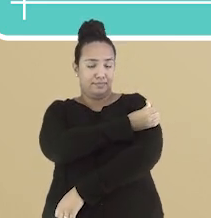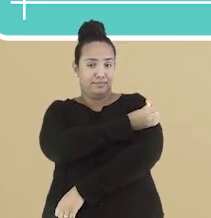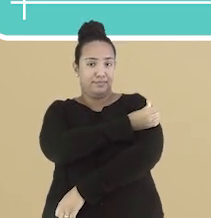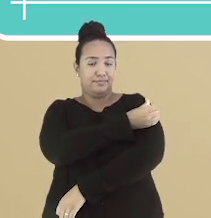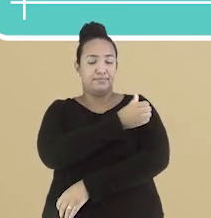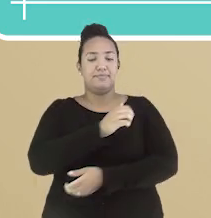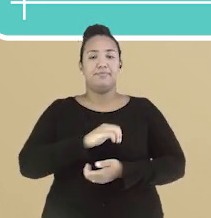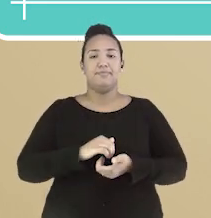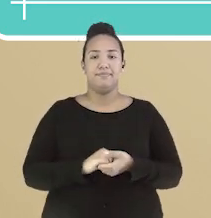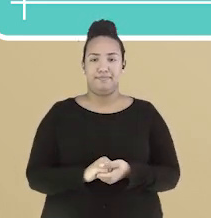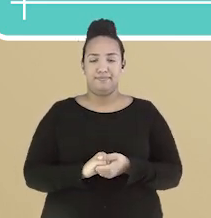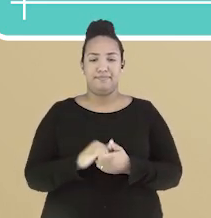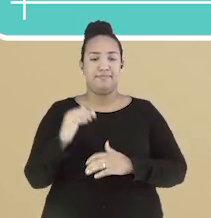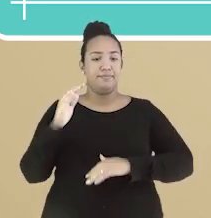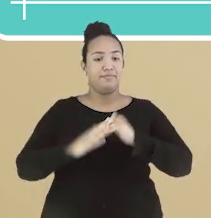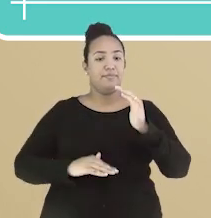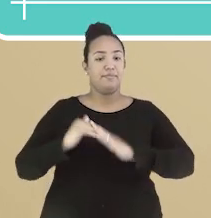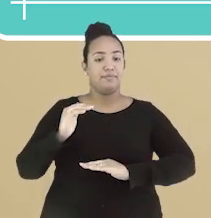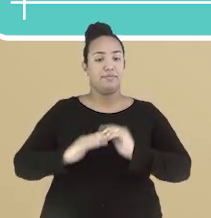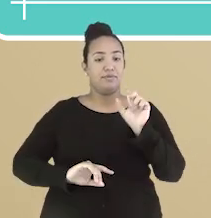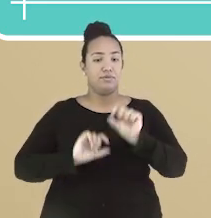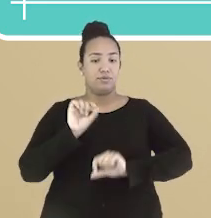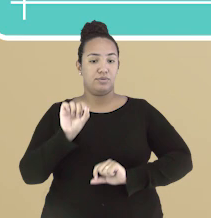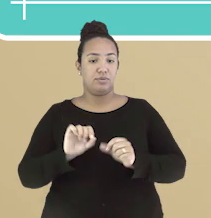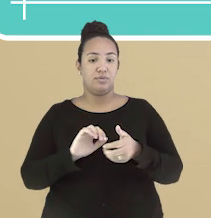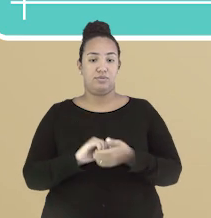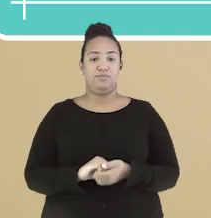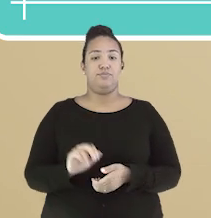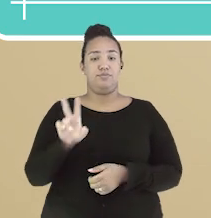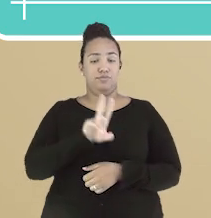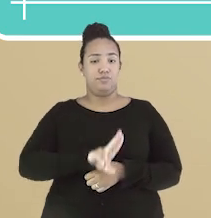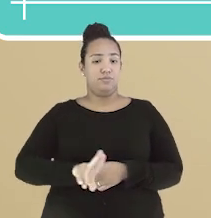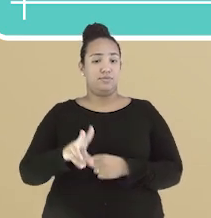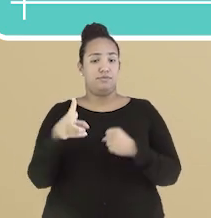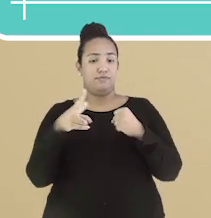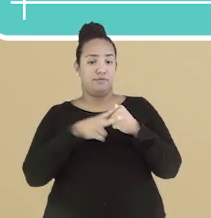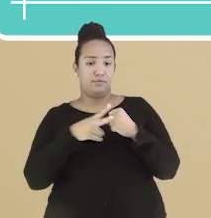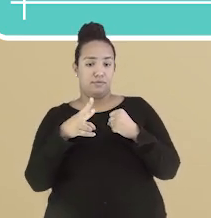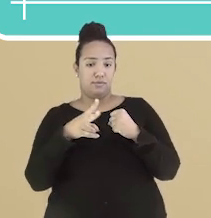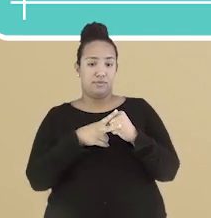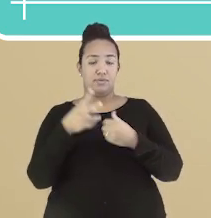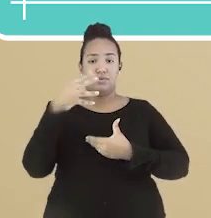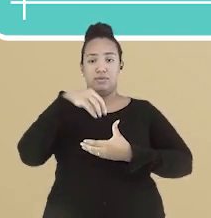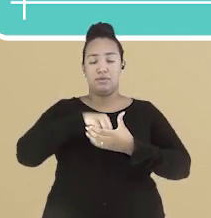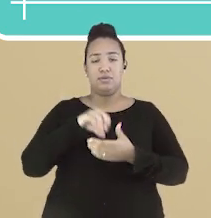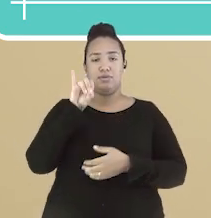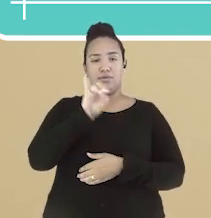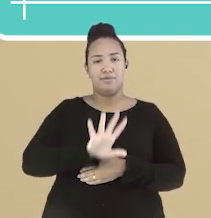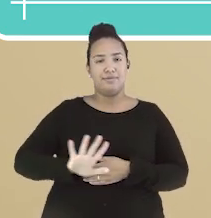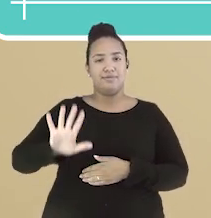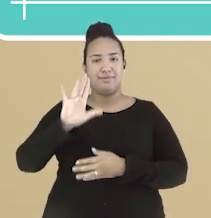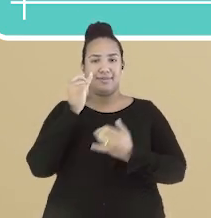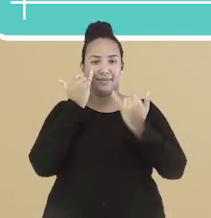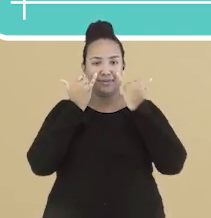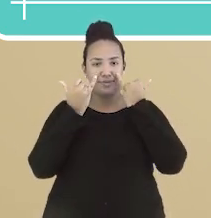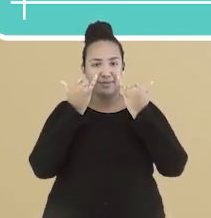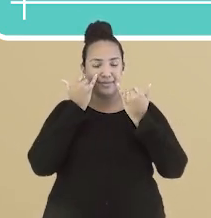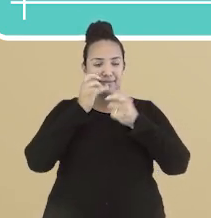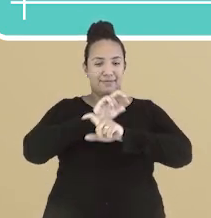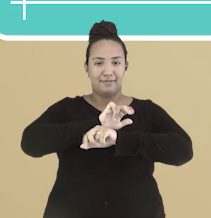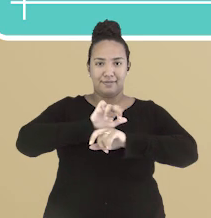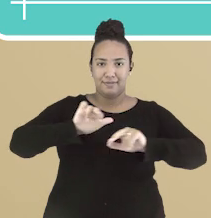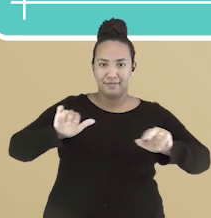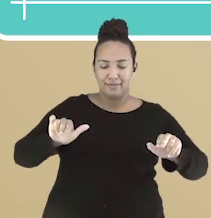dos anos finais. Trabalhe a habilidade articular o verbal com os esquemas, infográficos, imagens variadas,